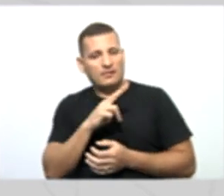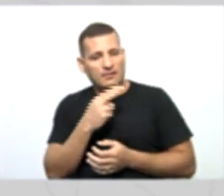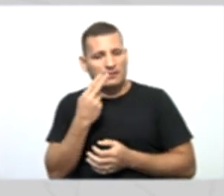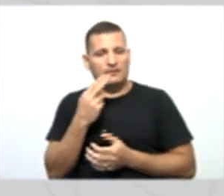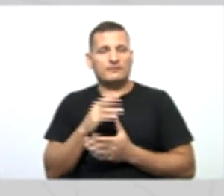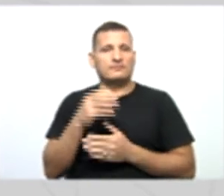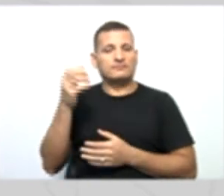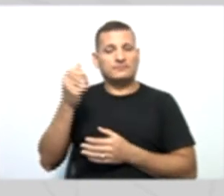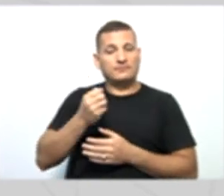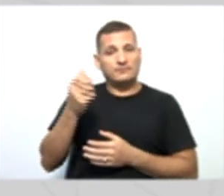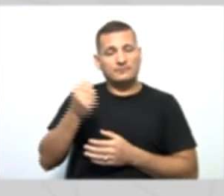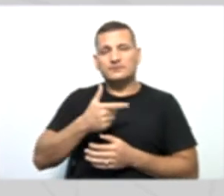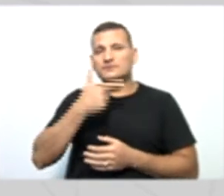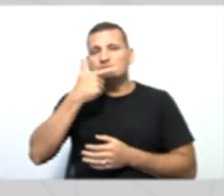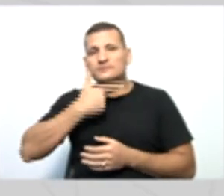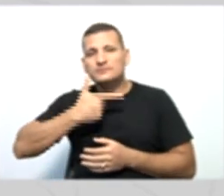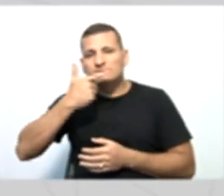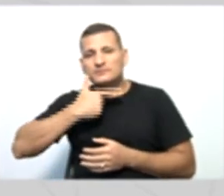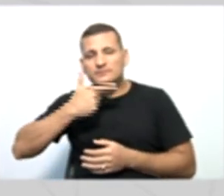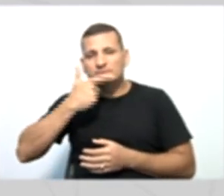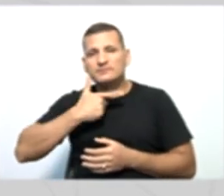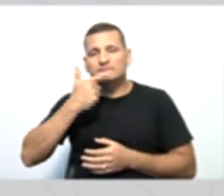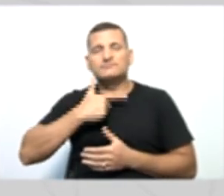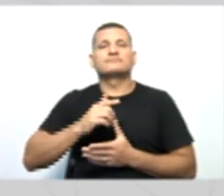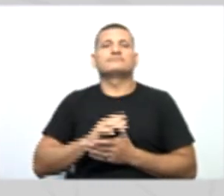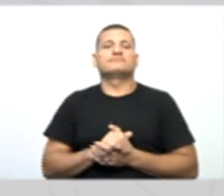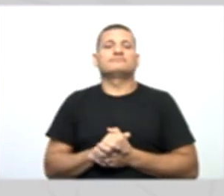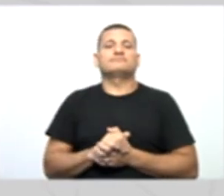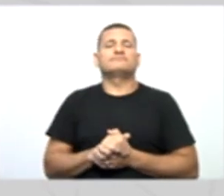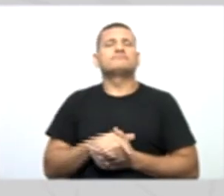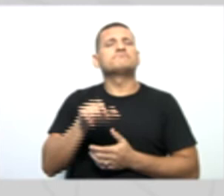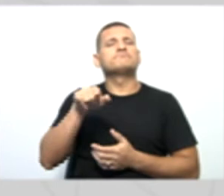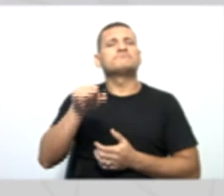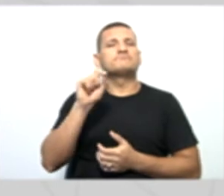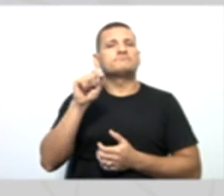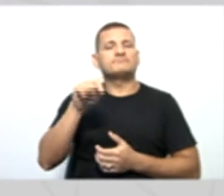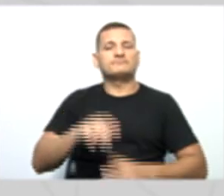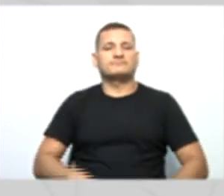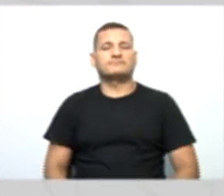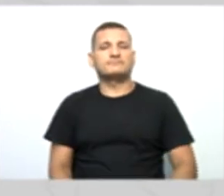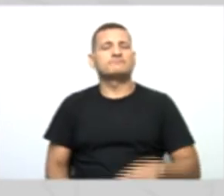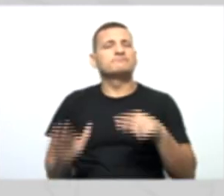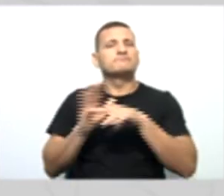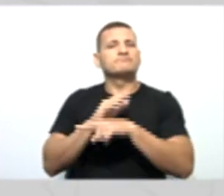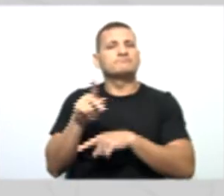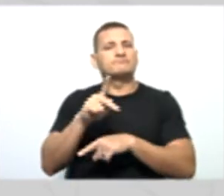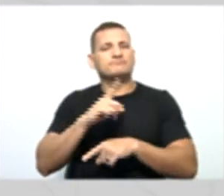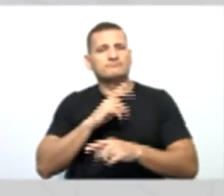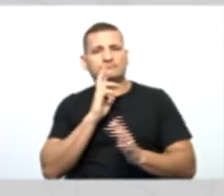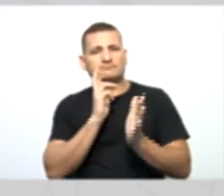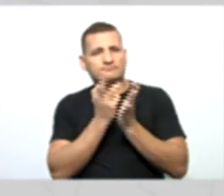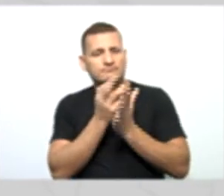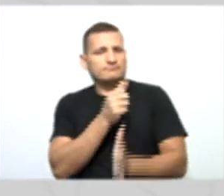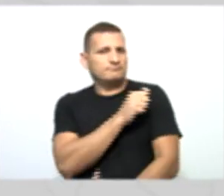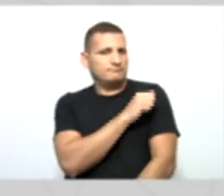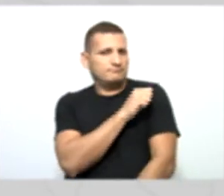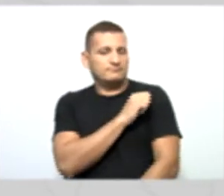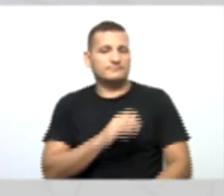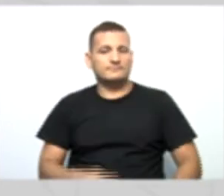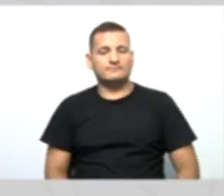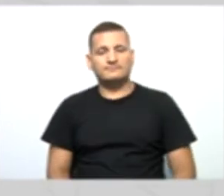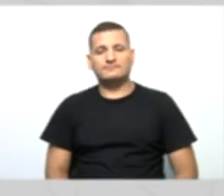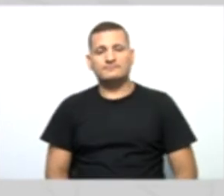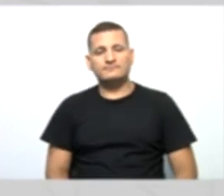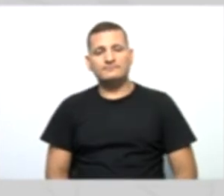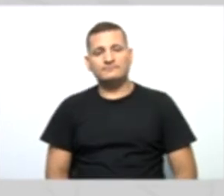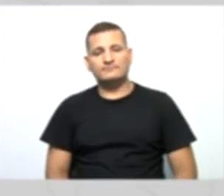sorvete, o leite, o queijo, e nós estamos falando sobre o que aqui? Professor? Então, eles